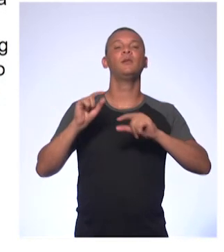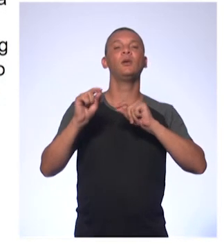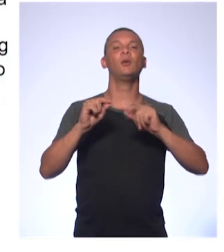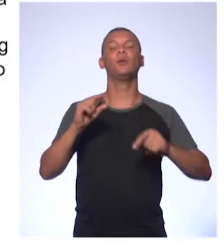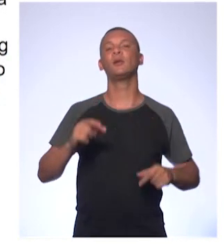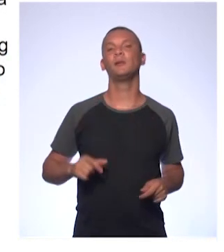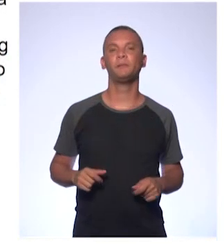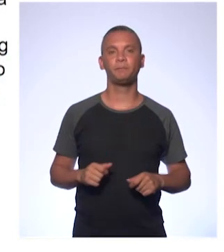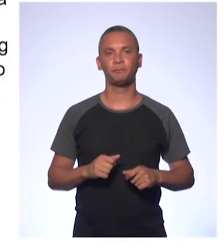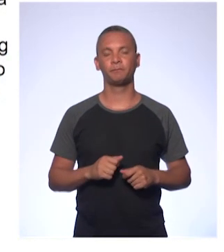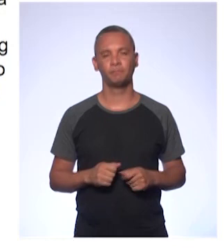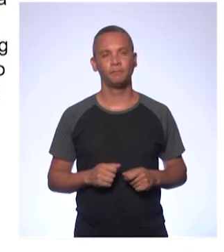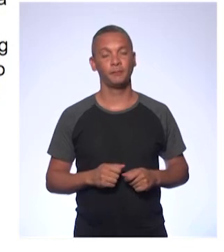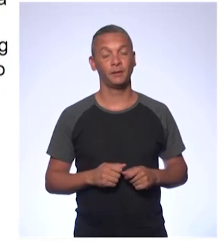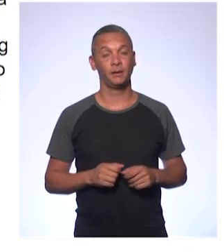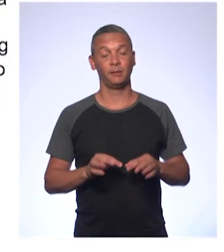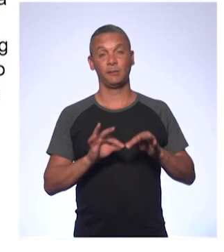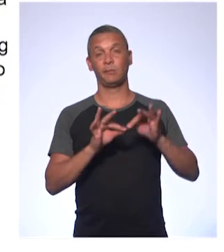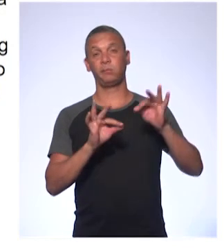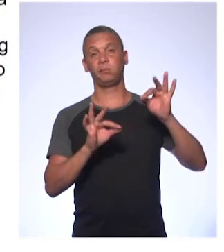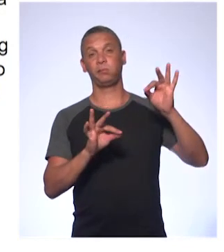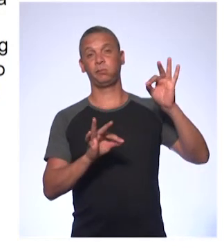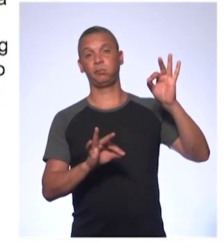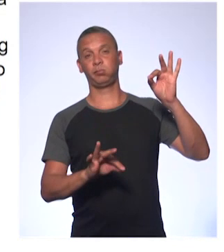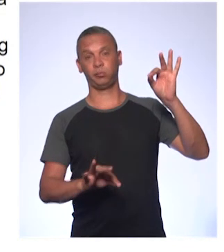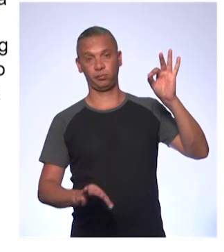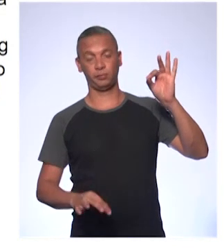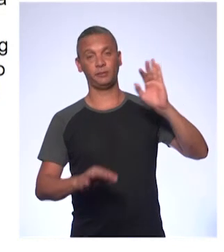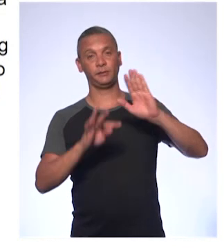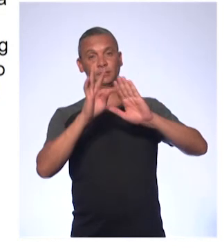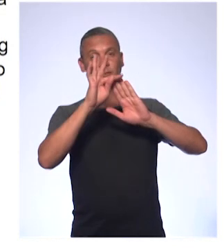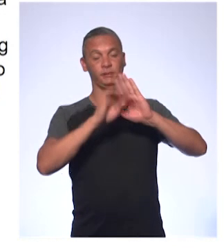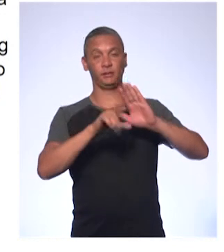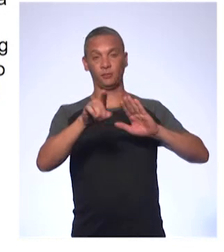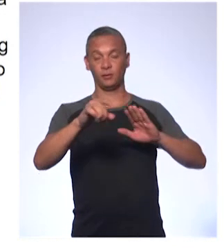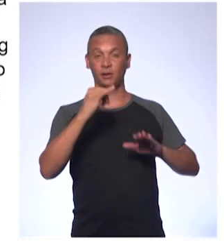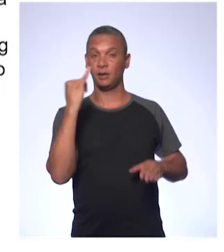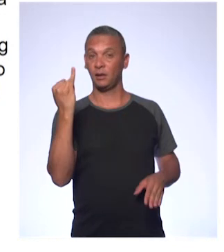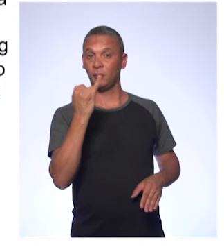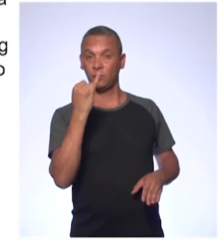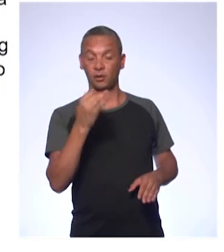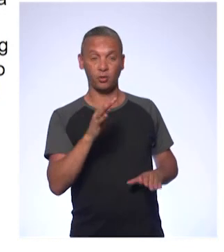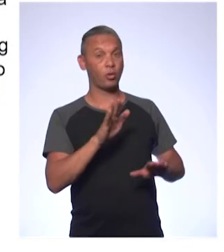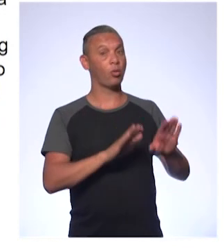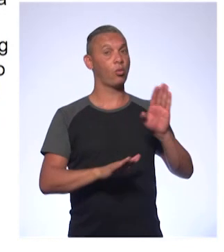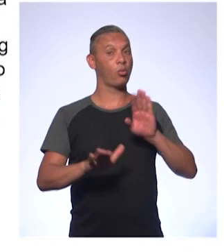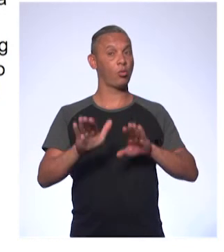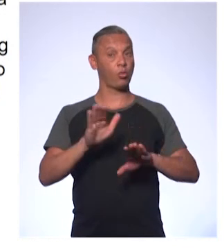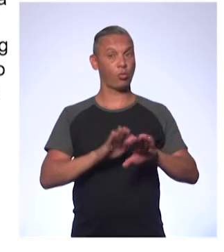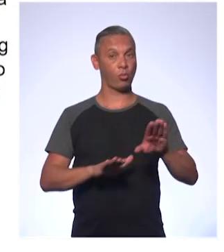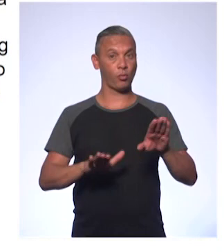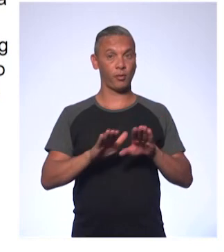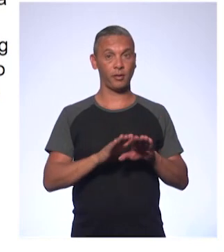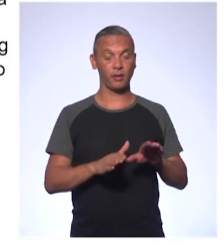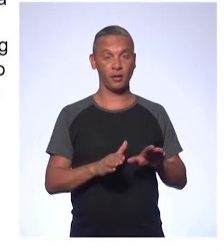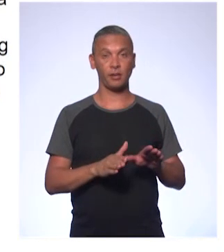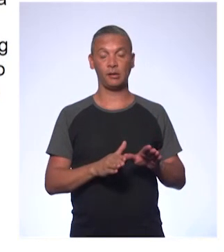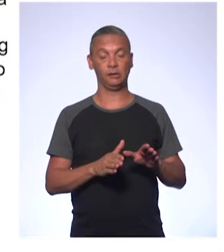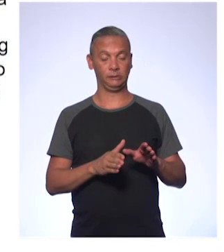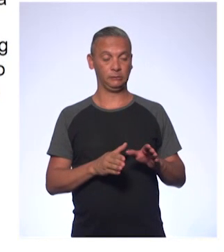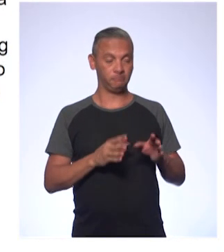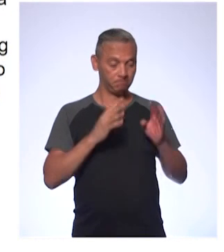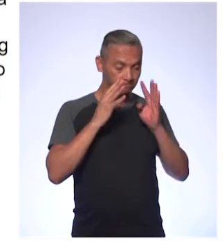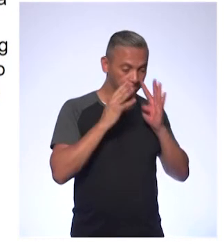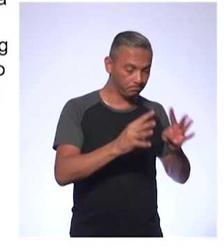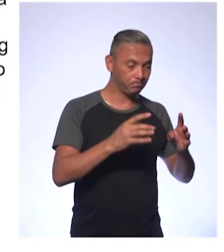texto um pouquinho grande, tá? Então você tem que ter muito cuidado para você não se perder nesses textos